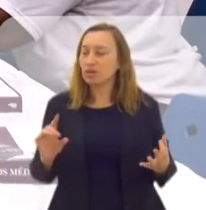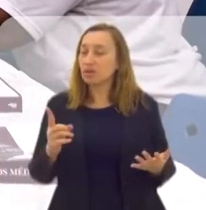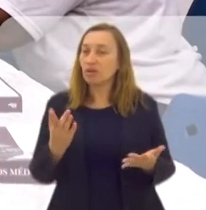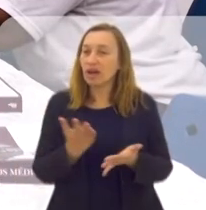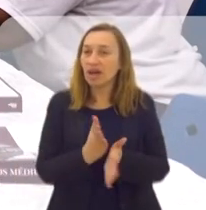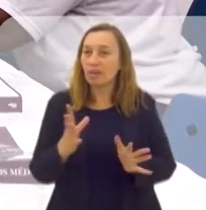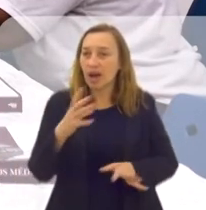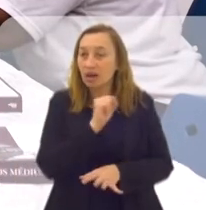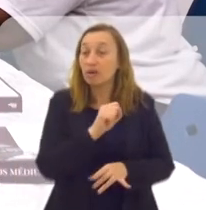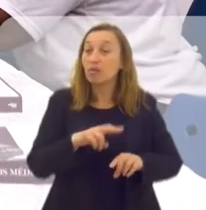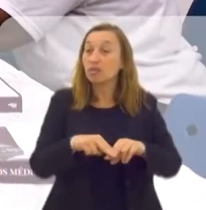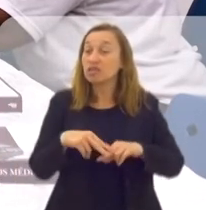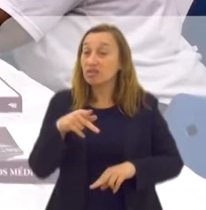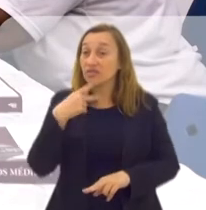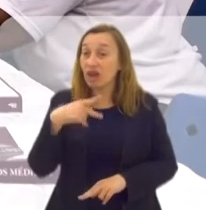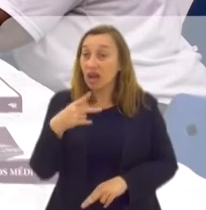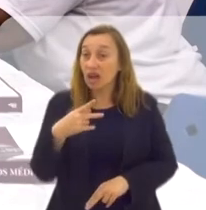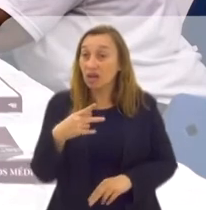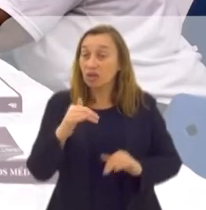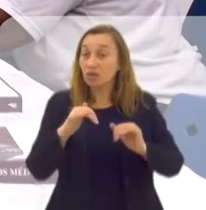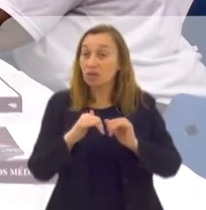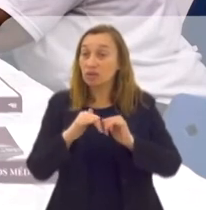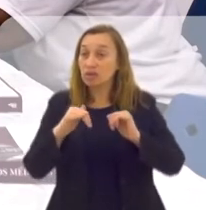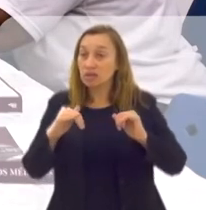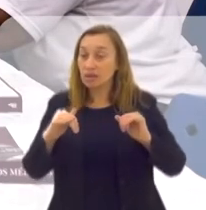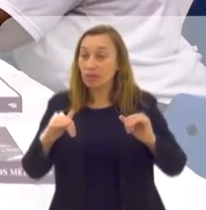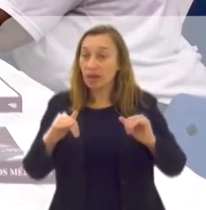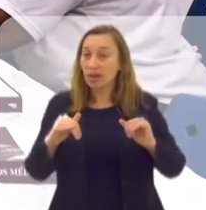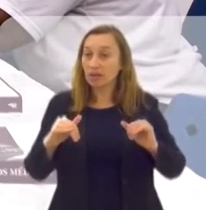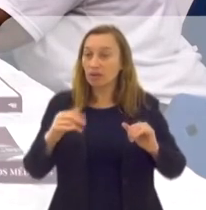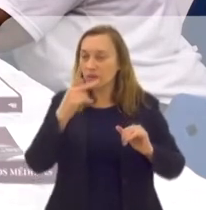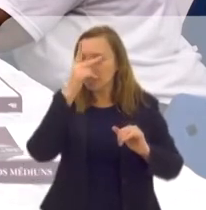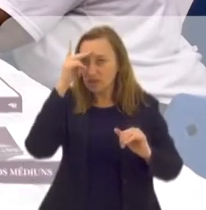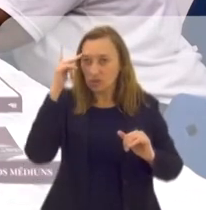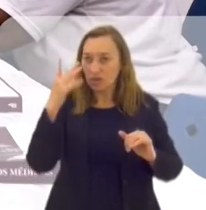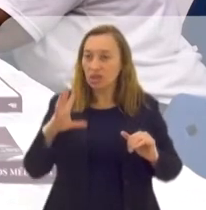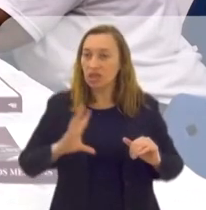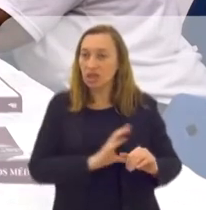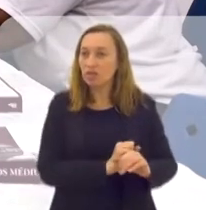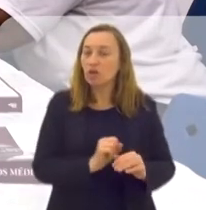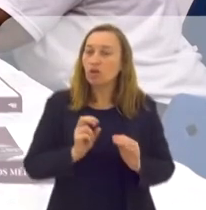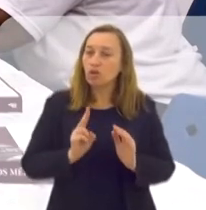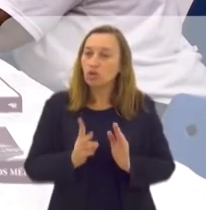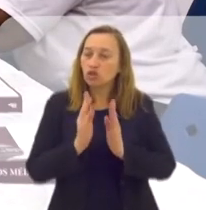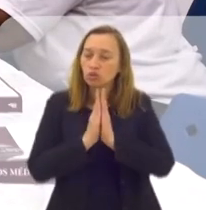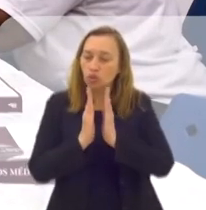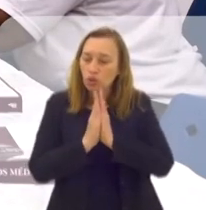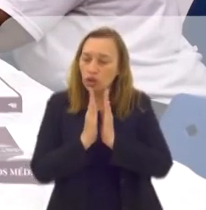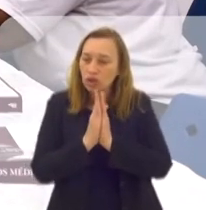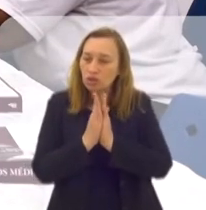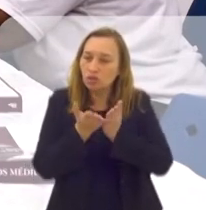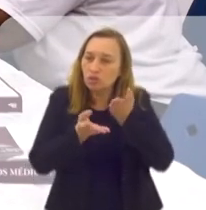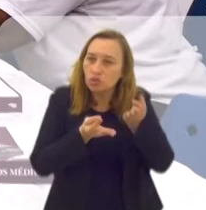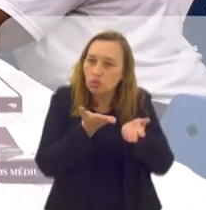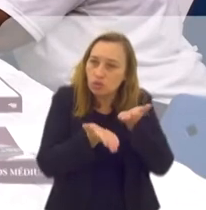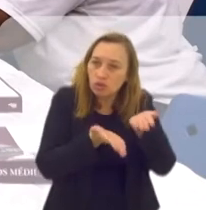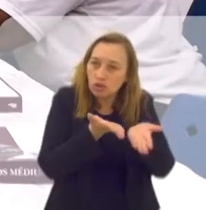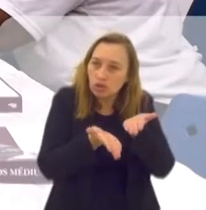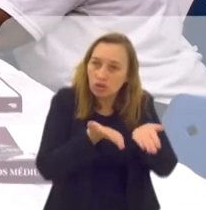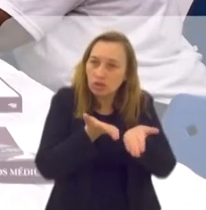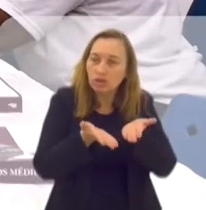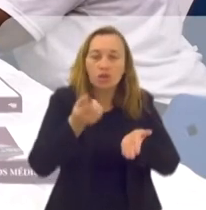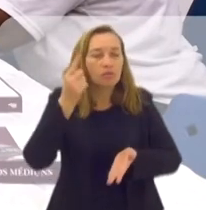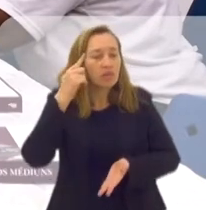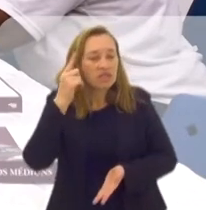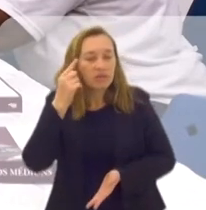de imediato. Por isso que a gente diz, quando separar de um ente querido, continue orando por ele, tratando